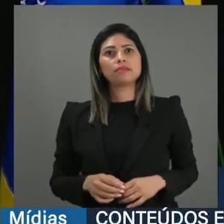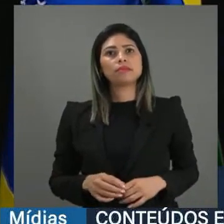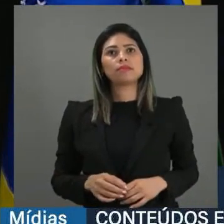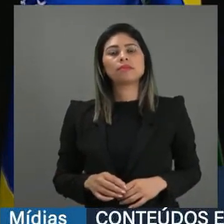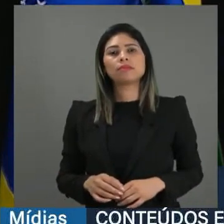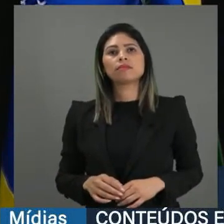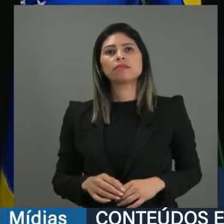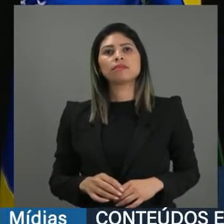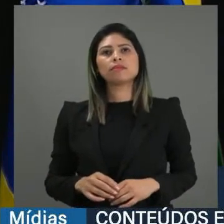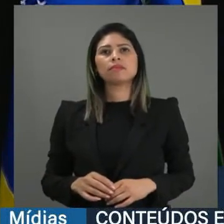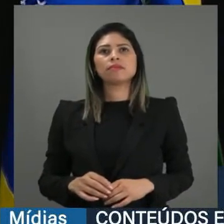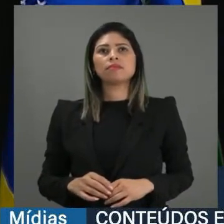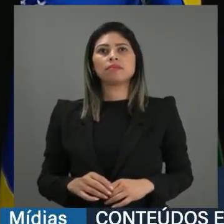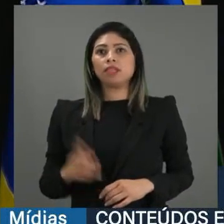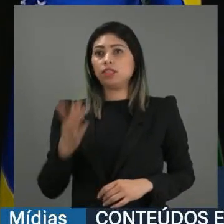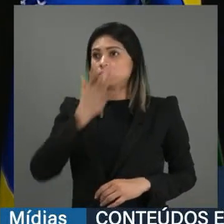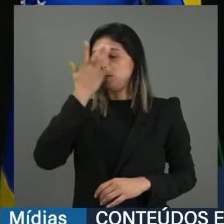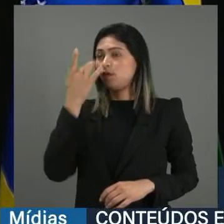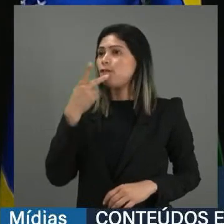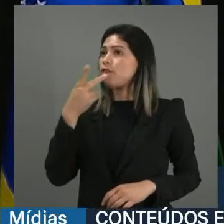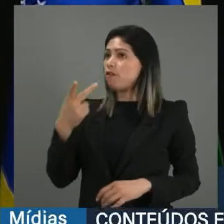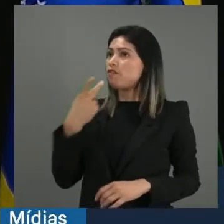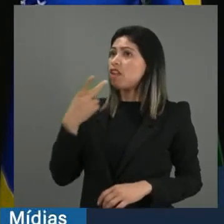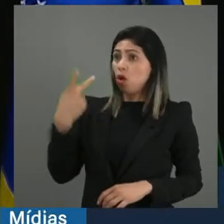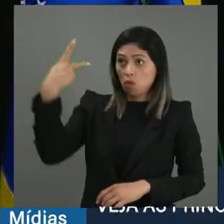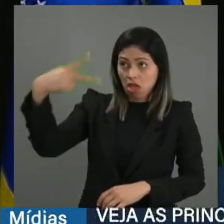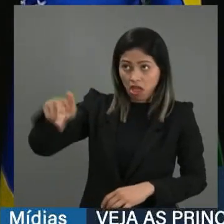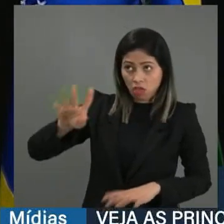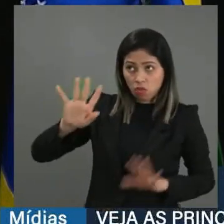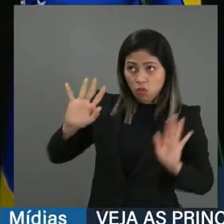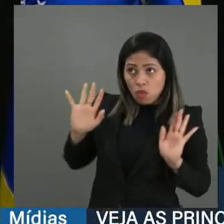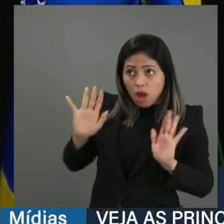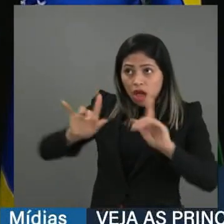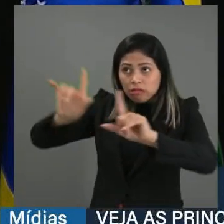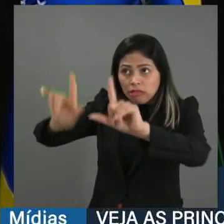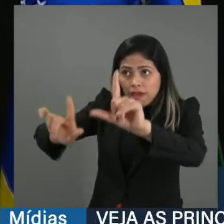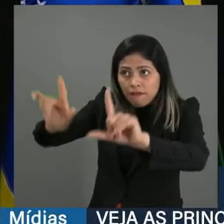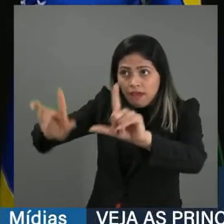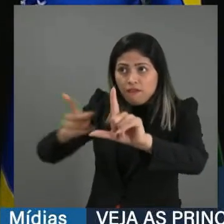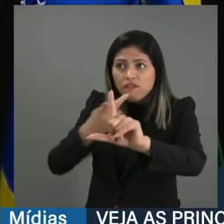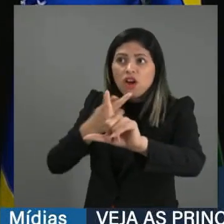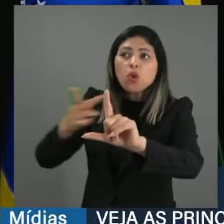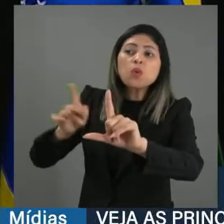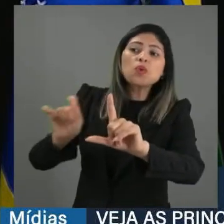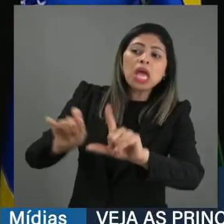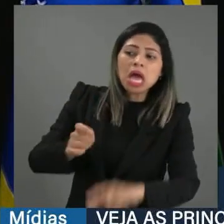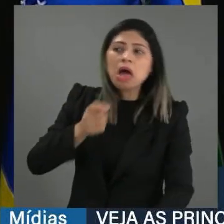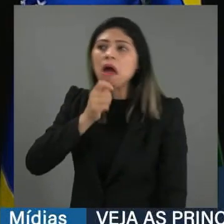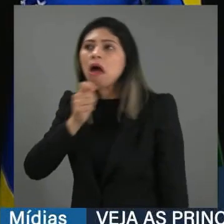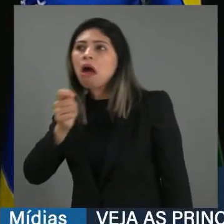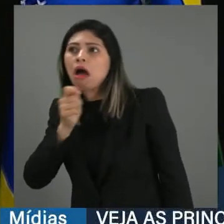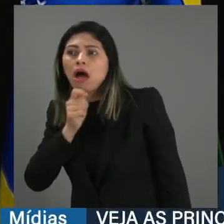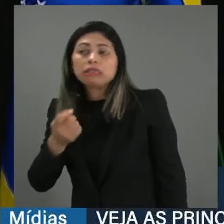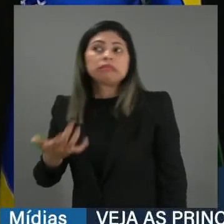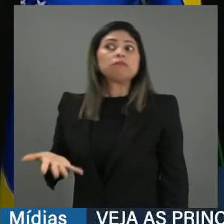vão poder depois dizer, ó, tua emissora vai ser punida por aquele entrevistado que falou isso ou aquilo.